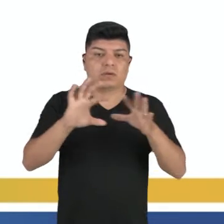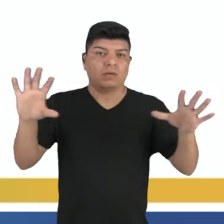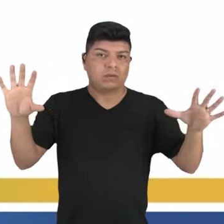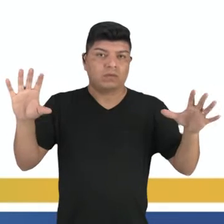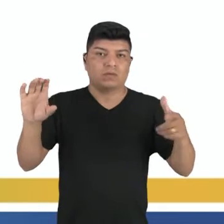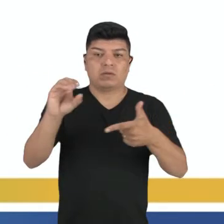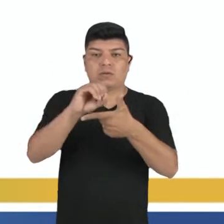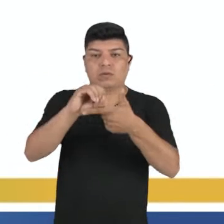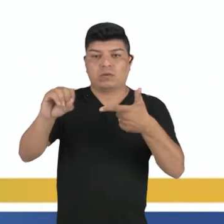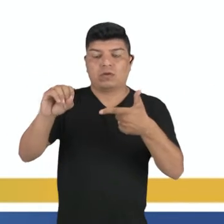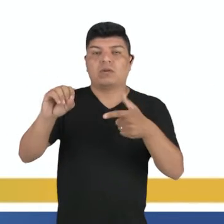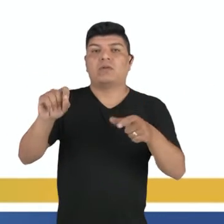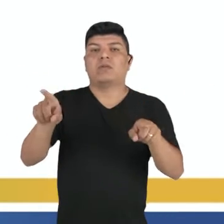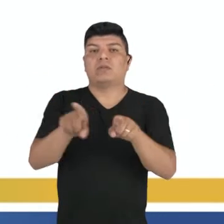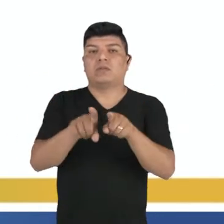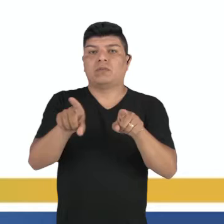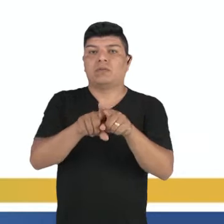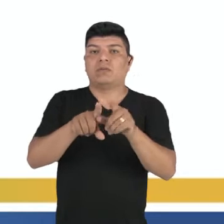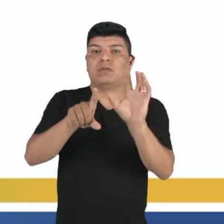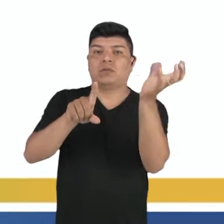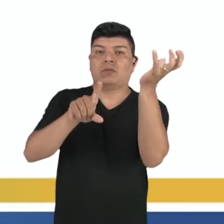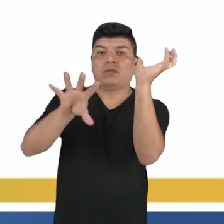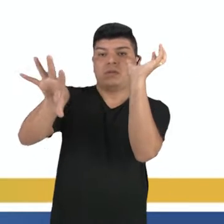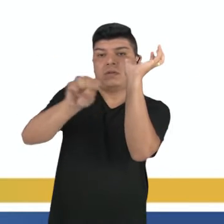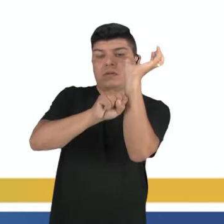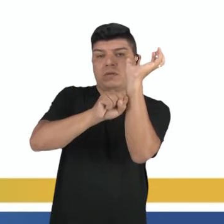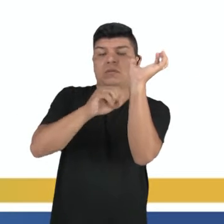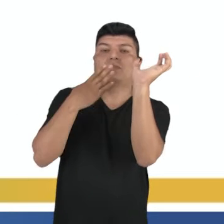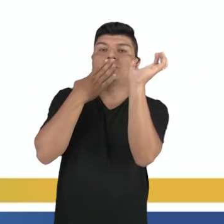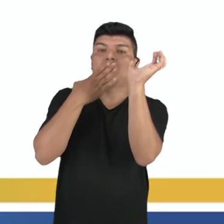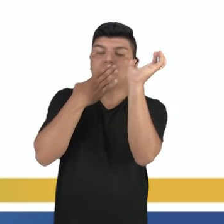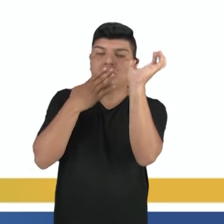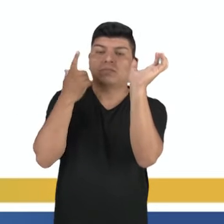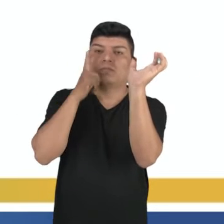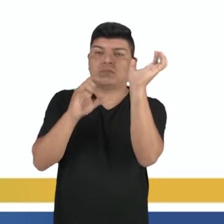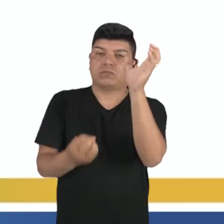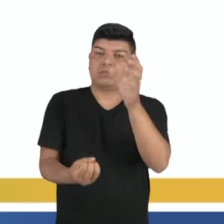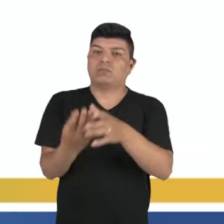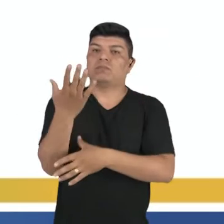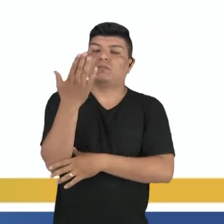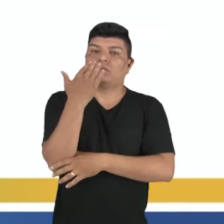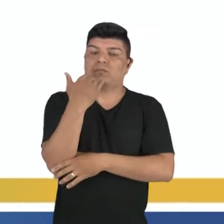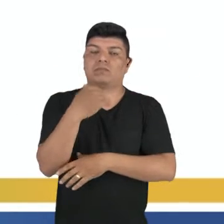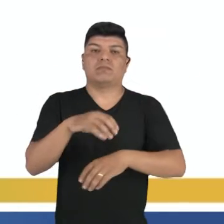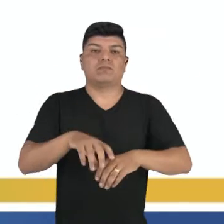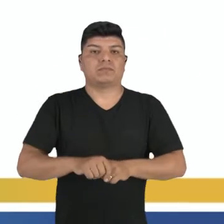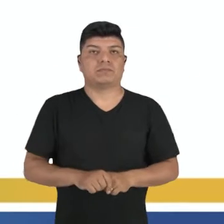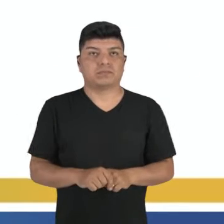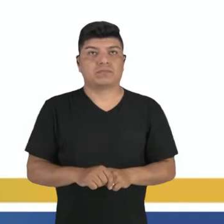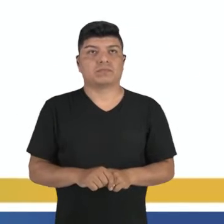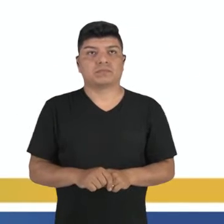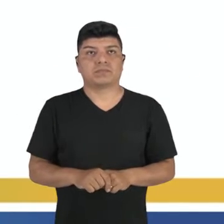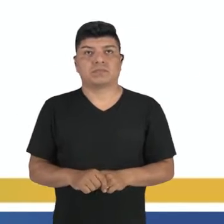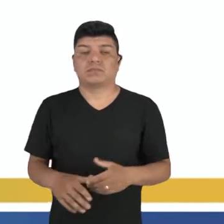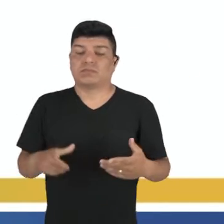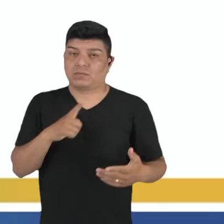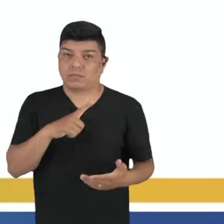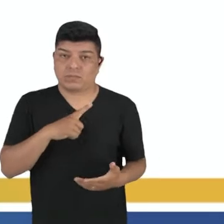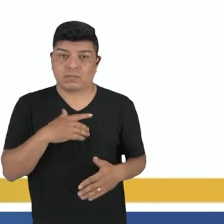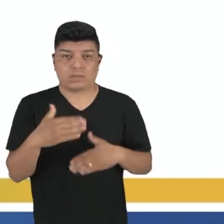liberado oxigênio a planta consegue produzir glicose para a sua alimentação Então